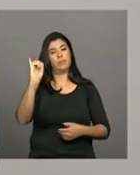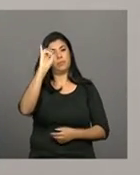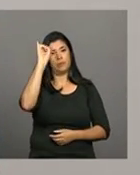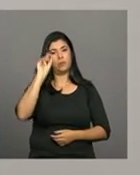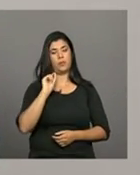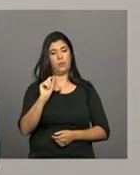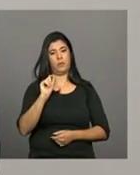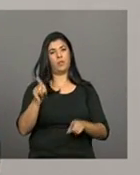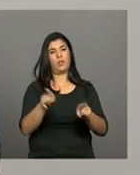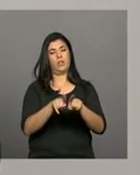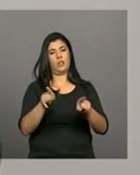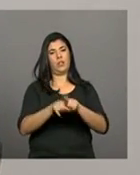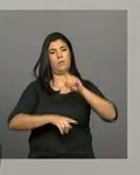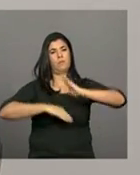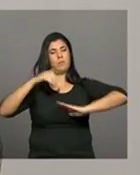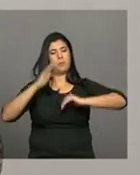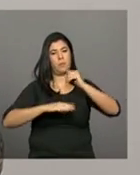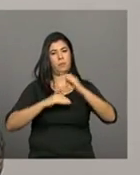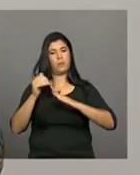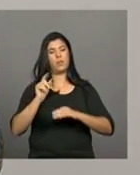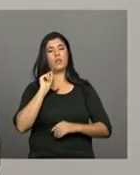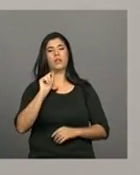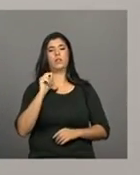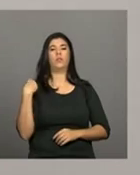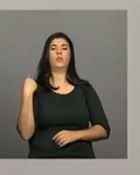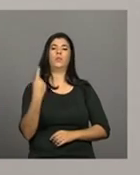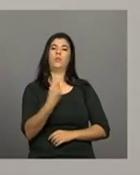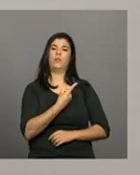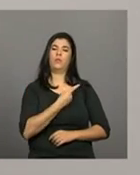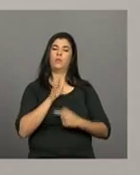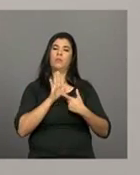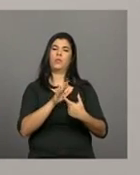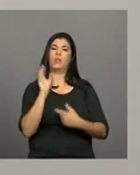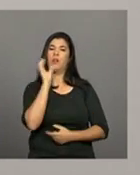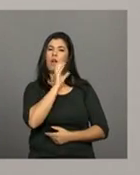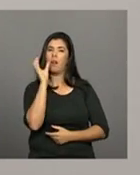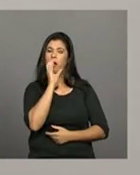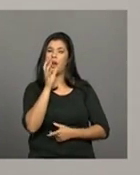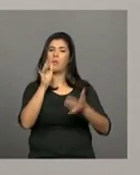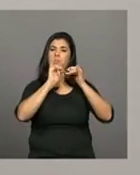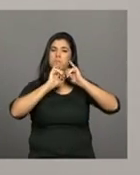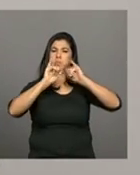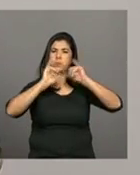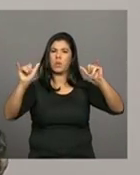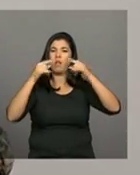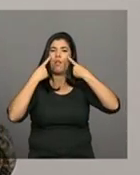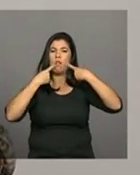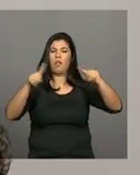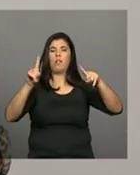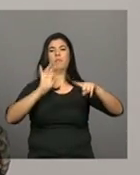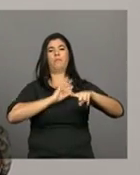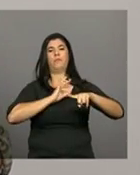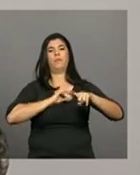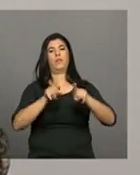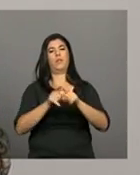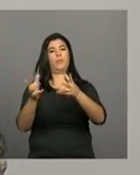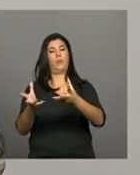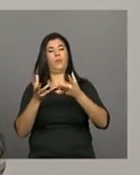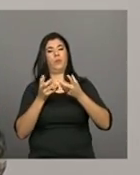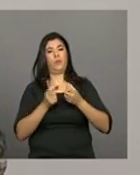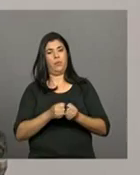importância também de agilizar o processo de denúncia, o processo de